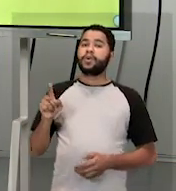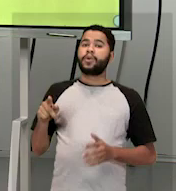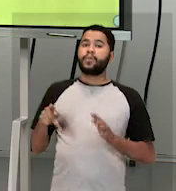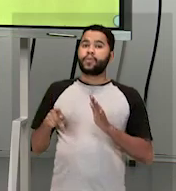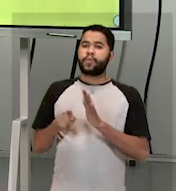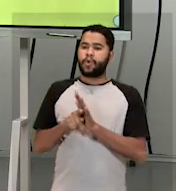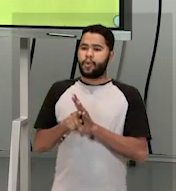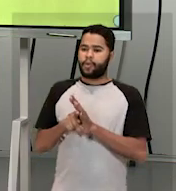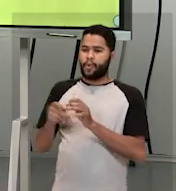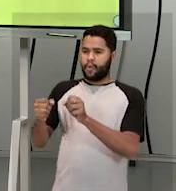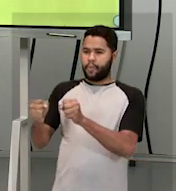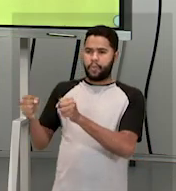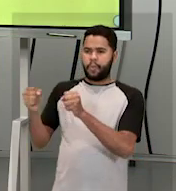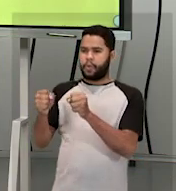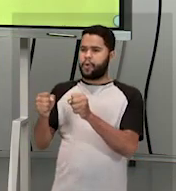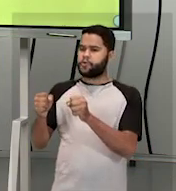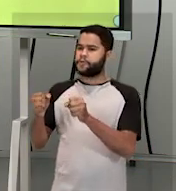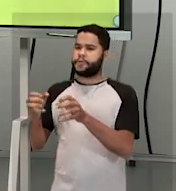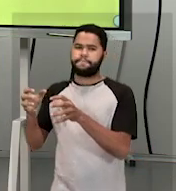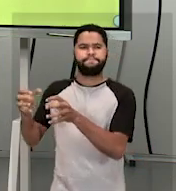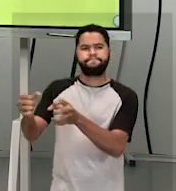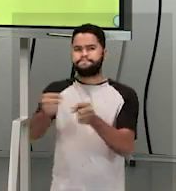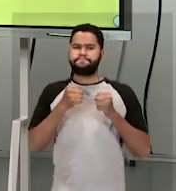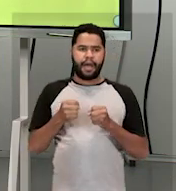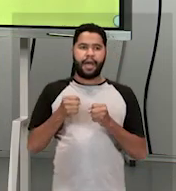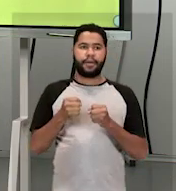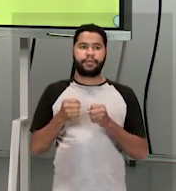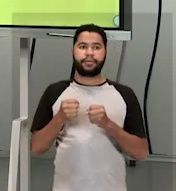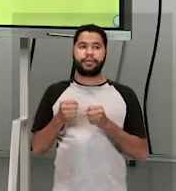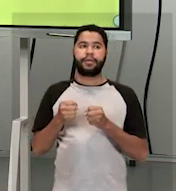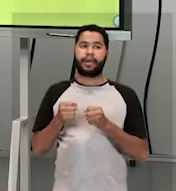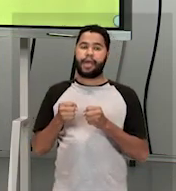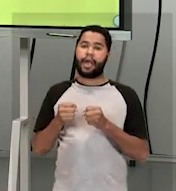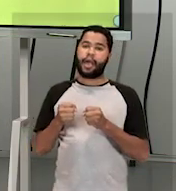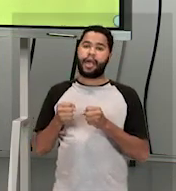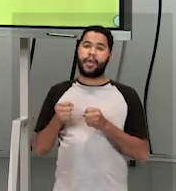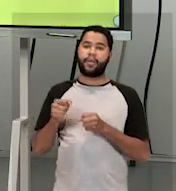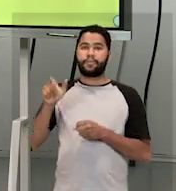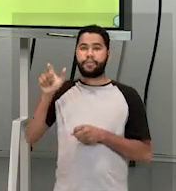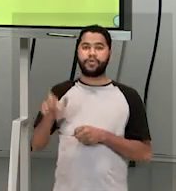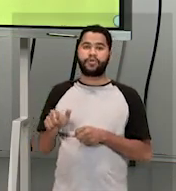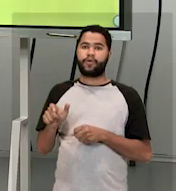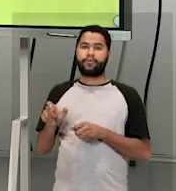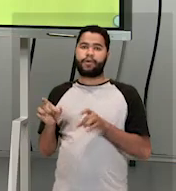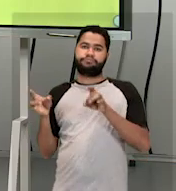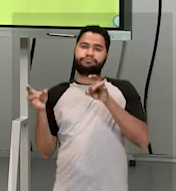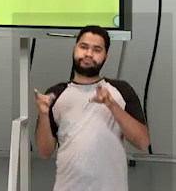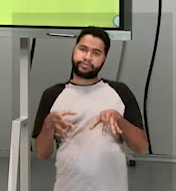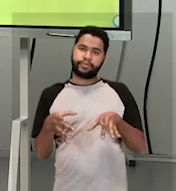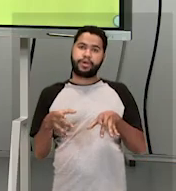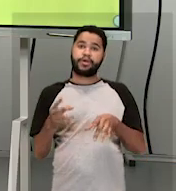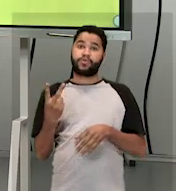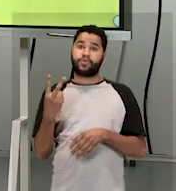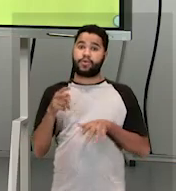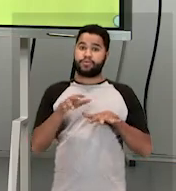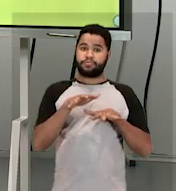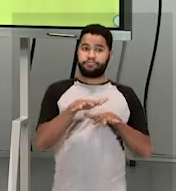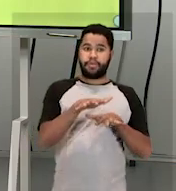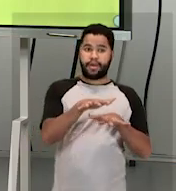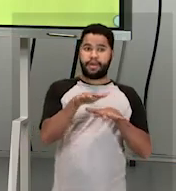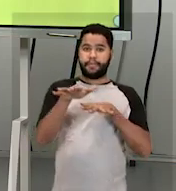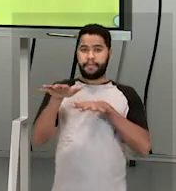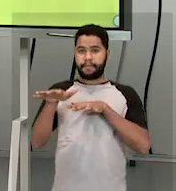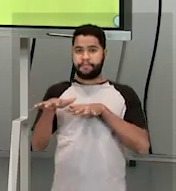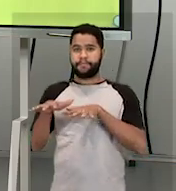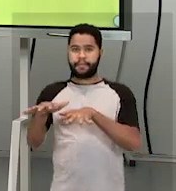poder, o czar vai renunciar em 1917, vão existir dois movimentos aí,